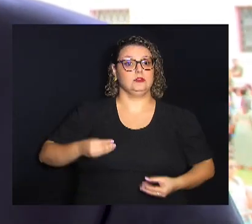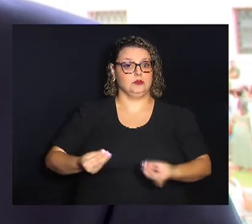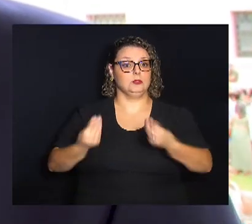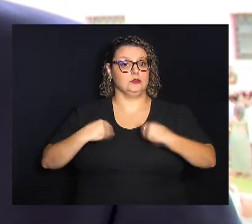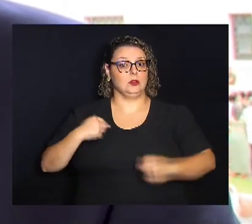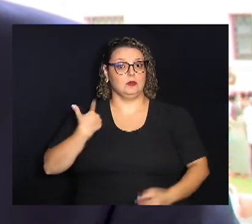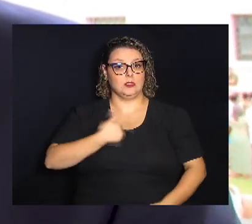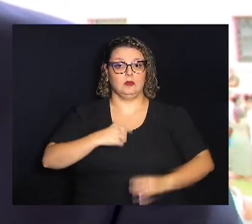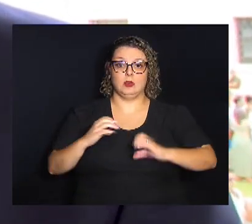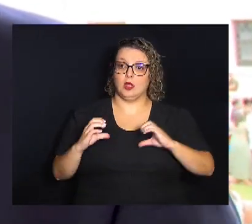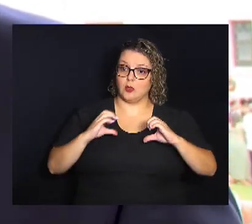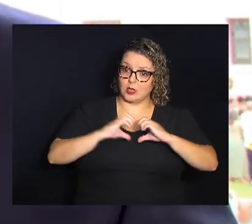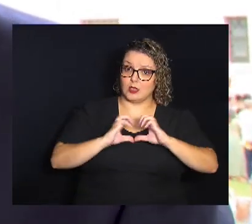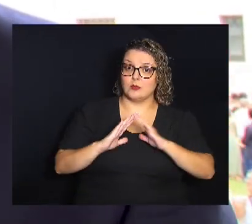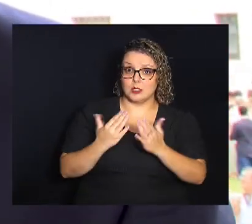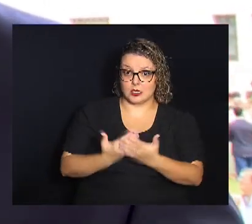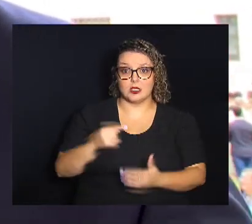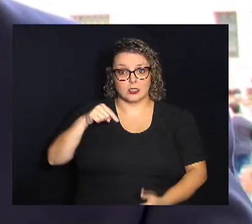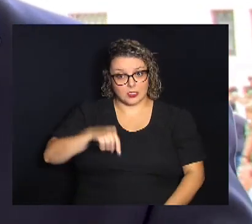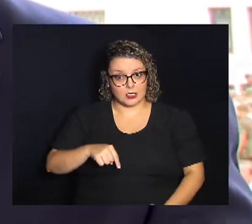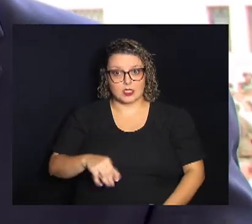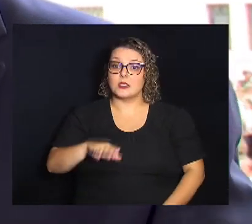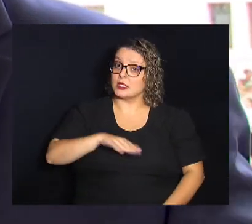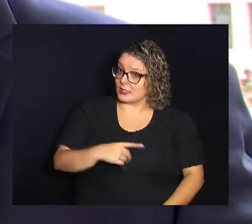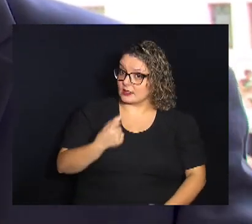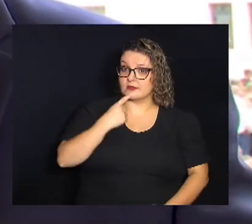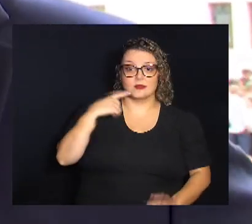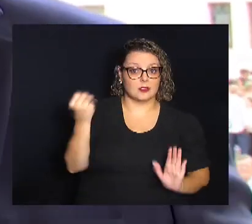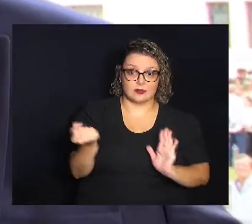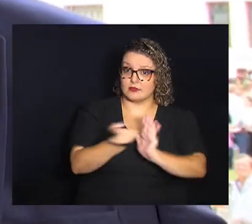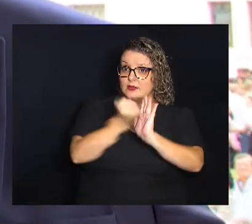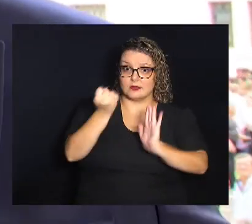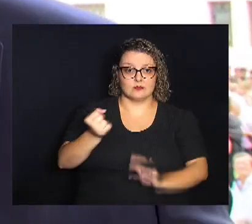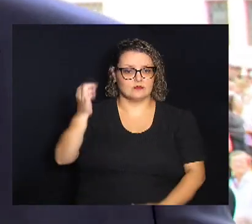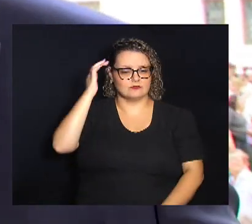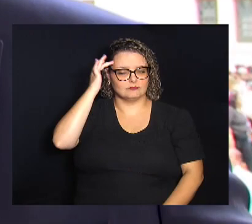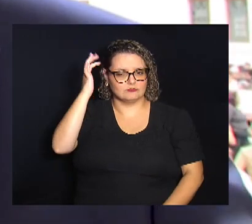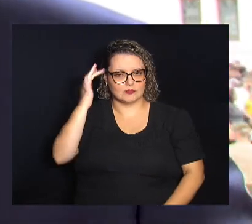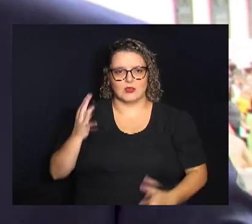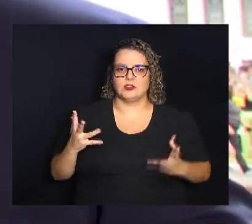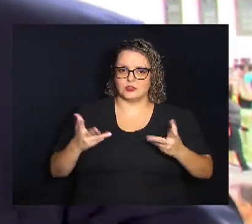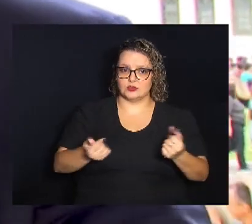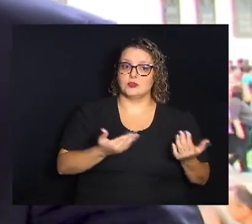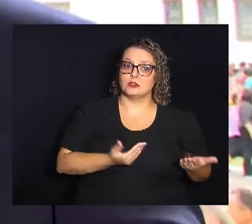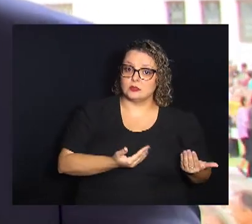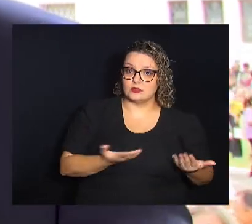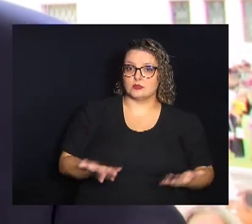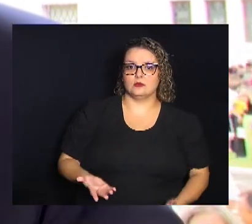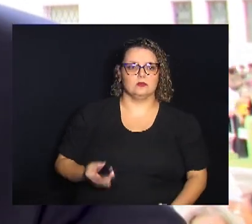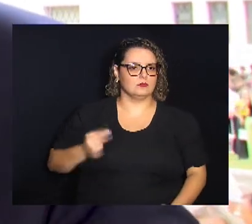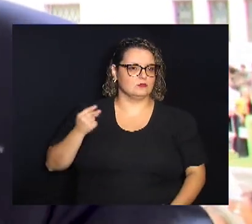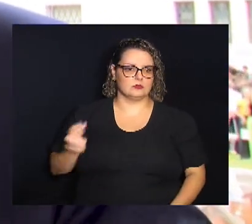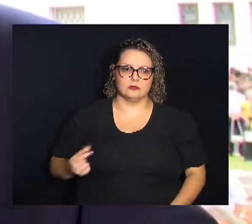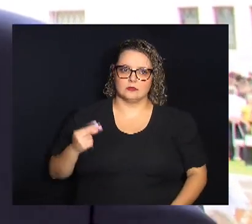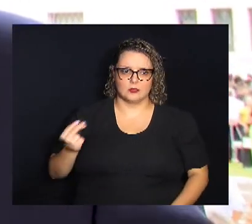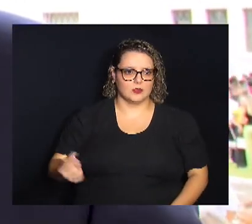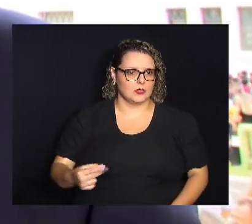um amor a essa escola muito grande. E Campinas fica marcada na cabeça de todos esses jovens, né? Fica pro resto da nossa